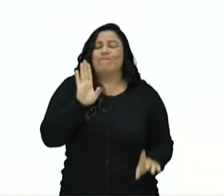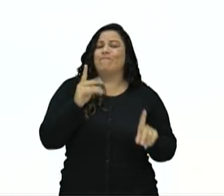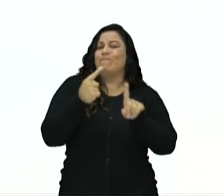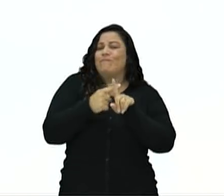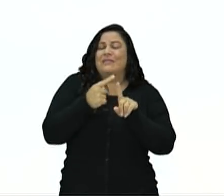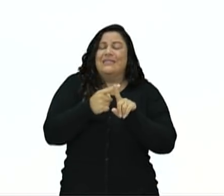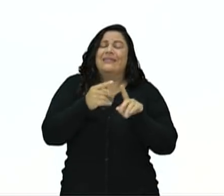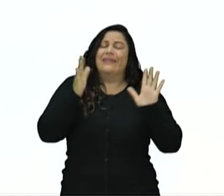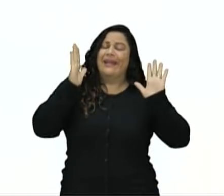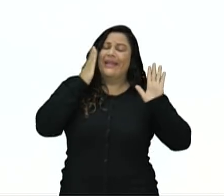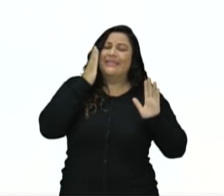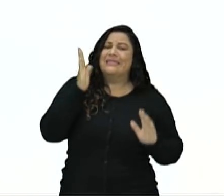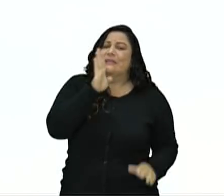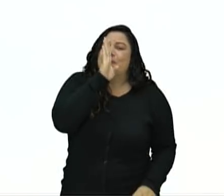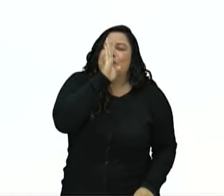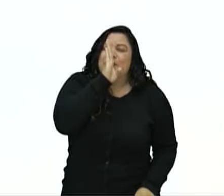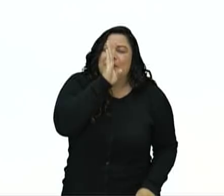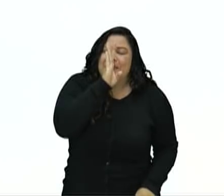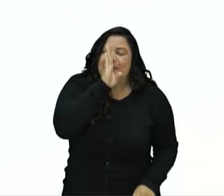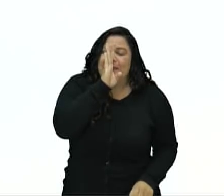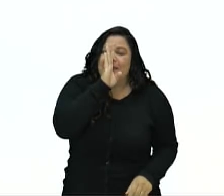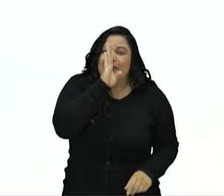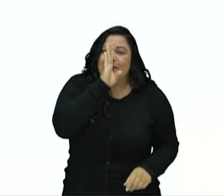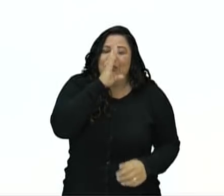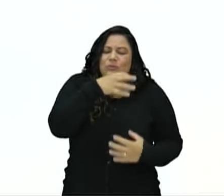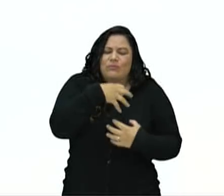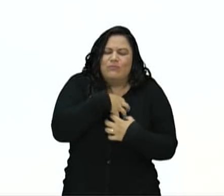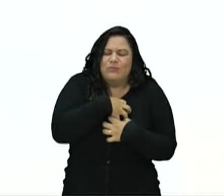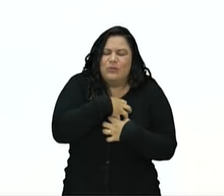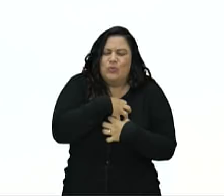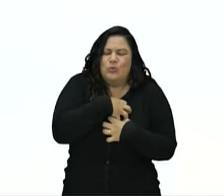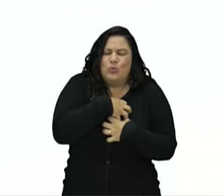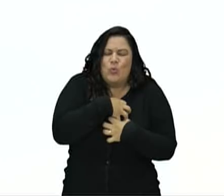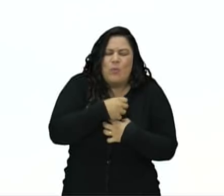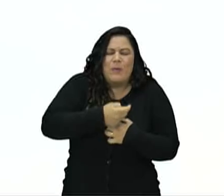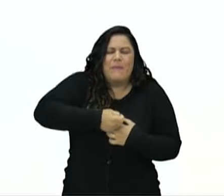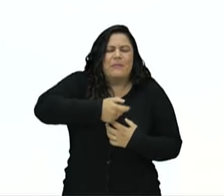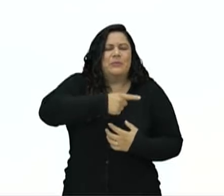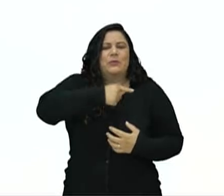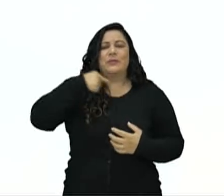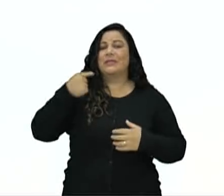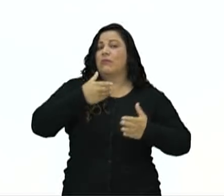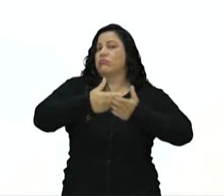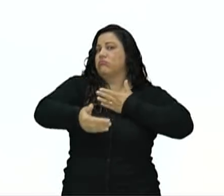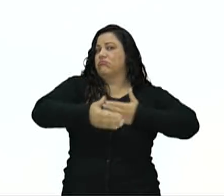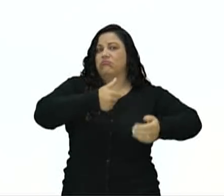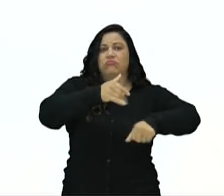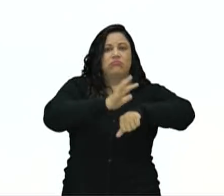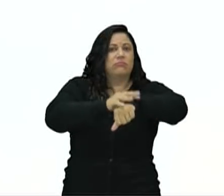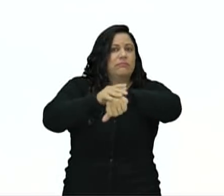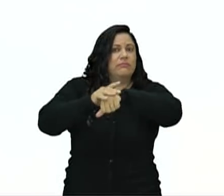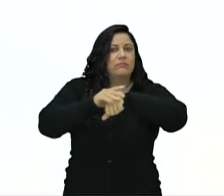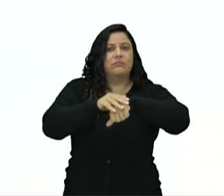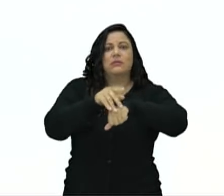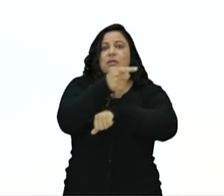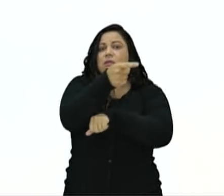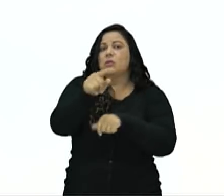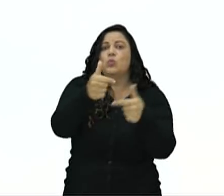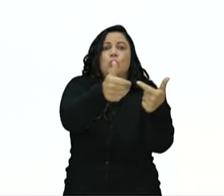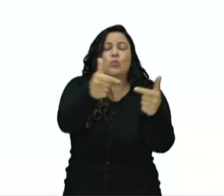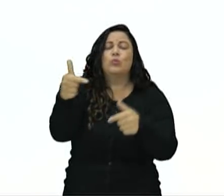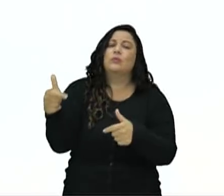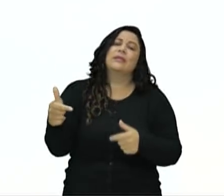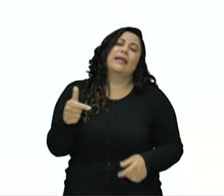de qualquer tipo de doença. Você não precisa mais se sentir envergonhado, ou assustado,